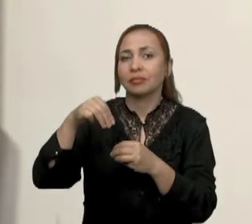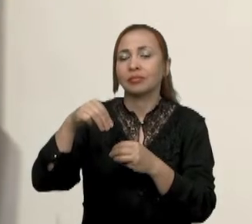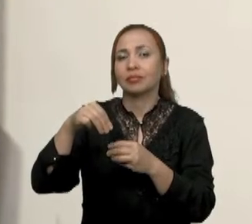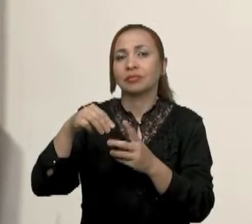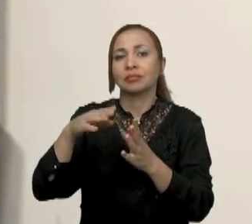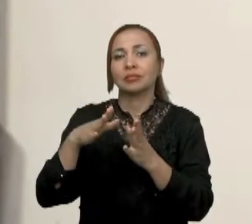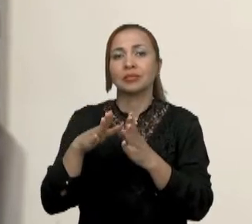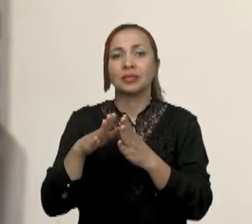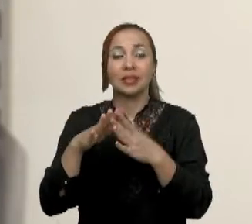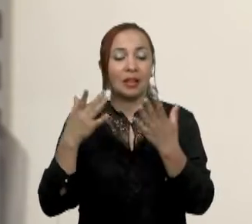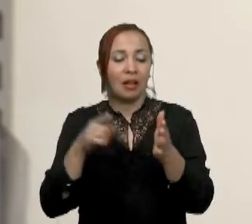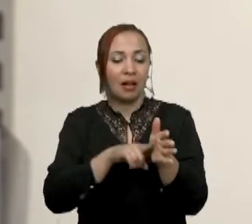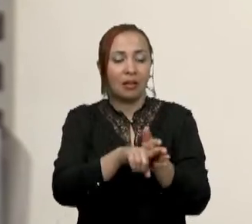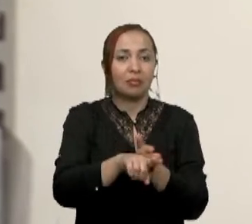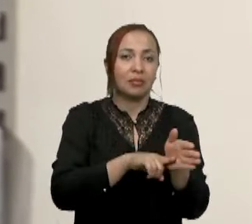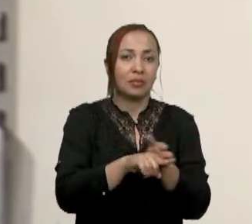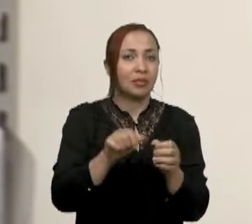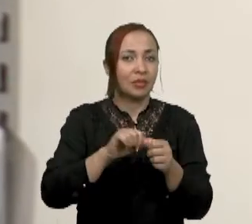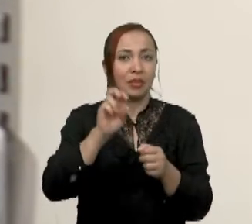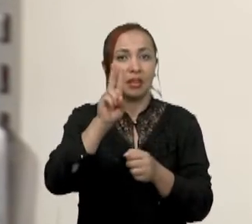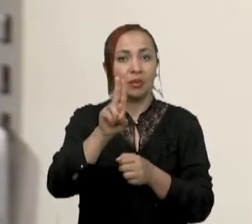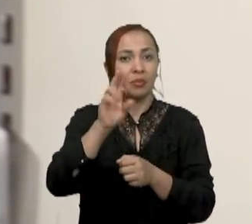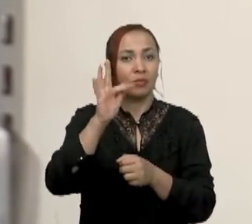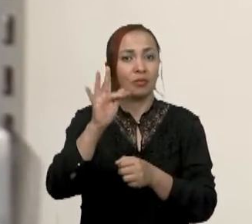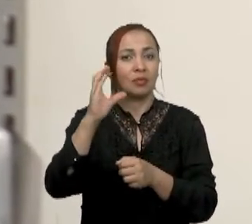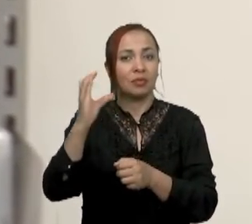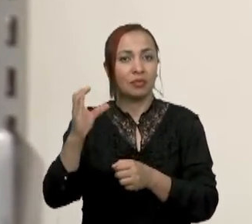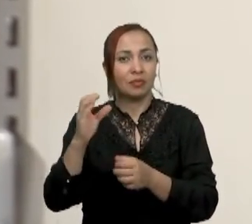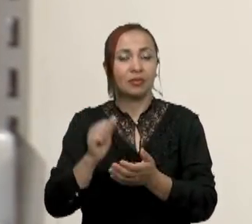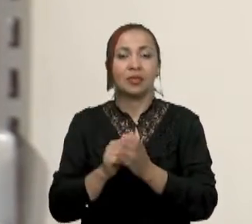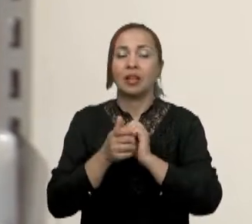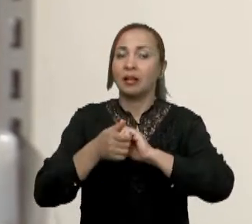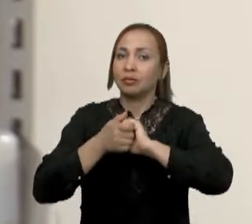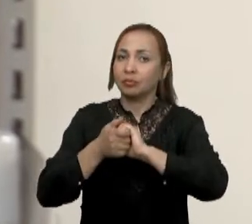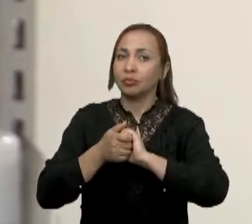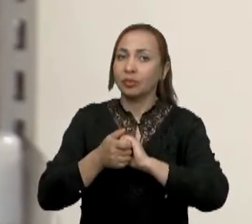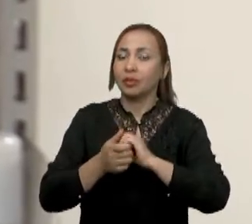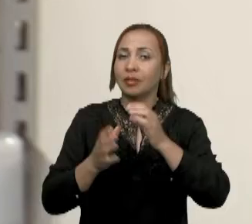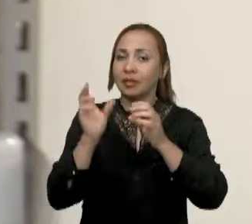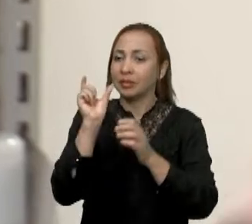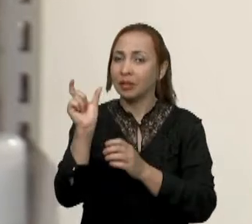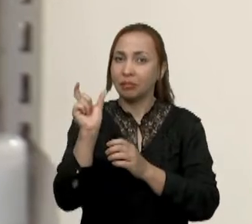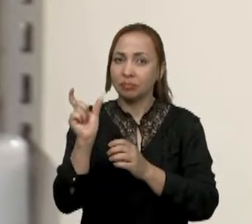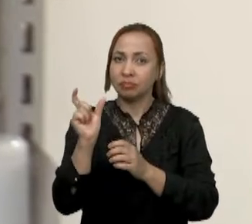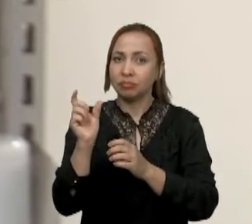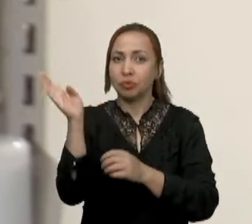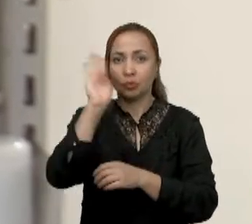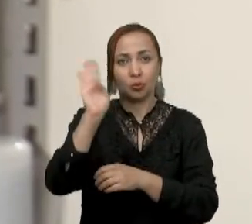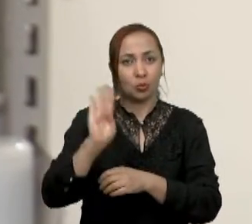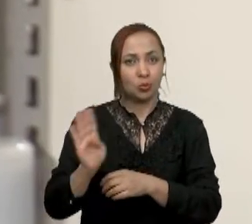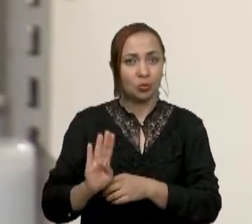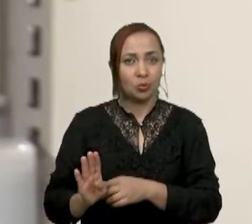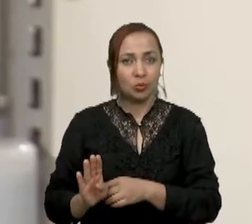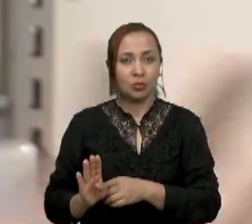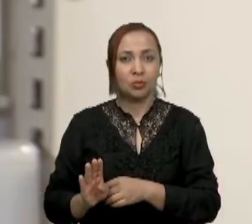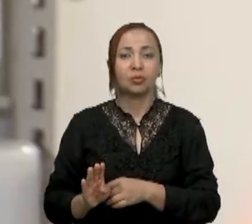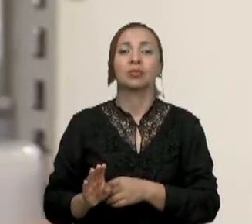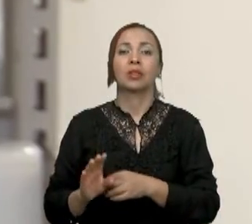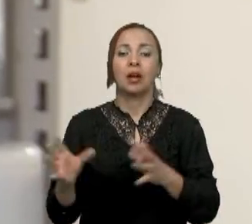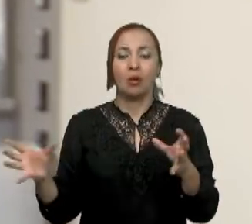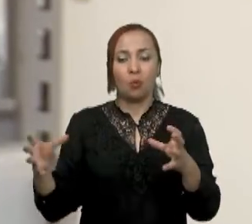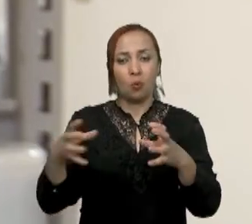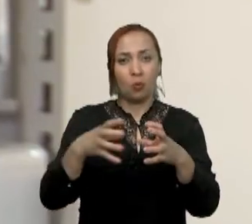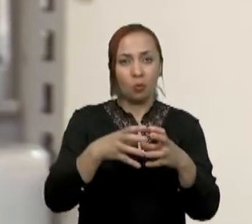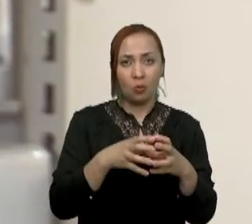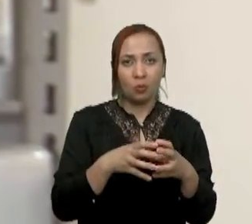nessa pesquisa feita na UFC com departamento de engenharia de pesca en la bomba e o departamento de biologia né que foi